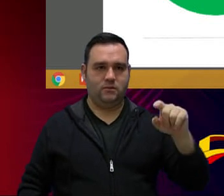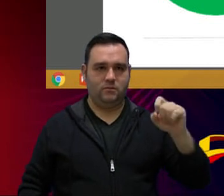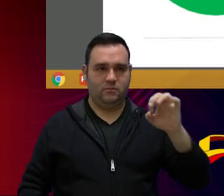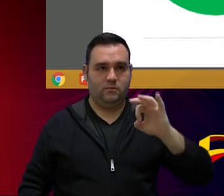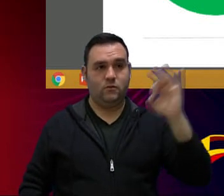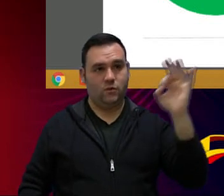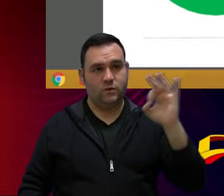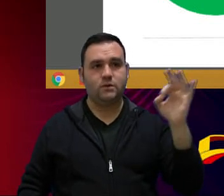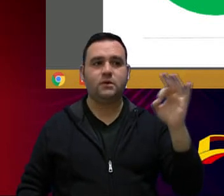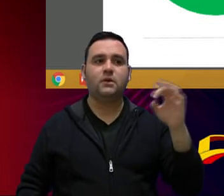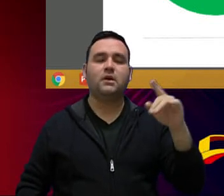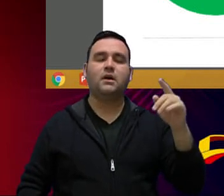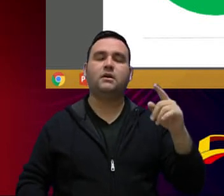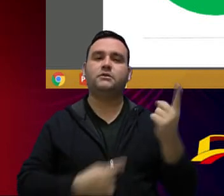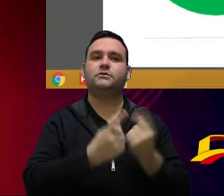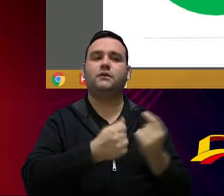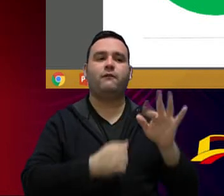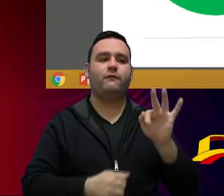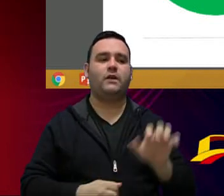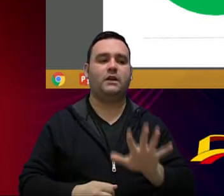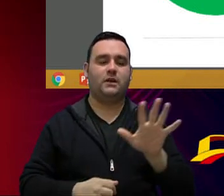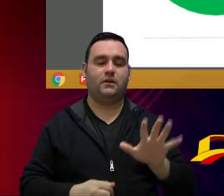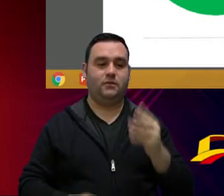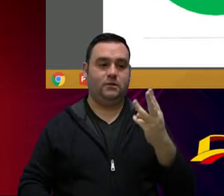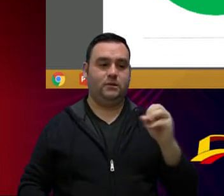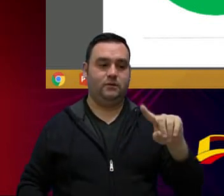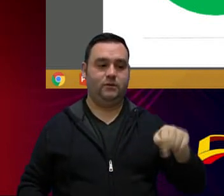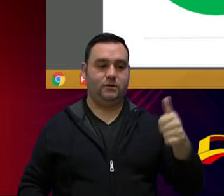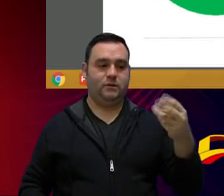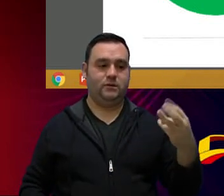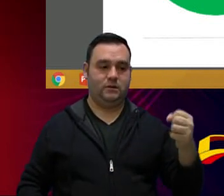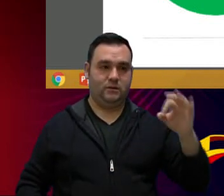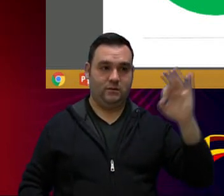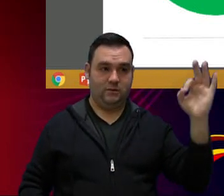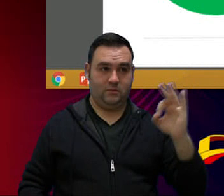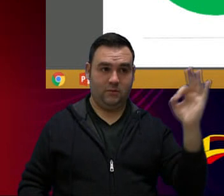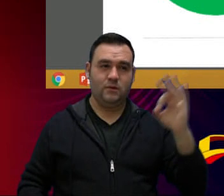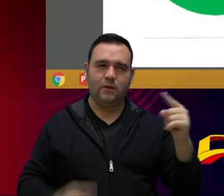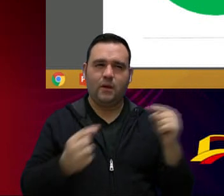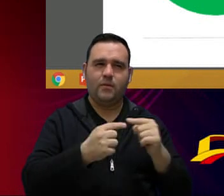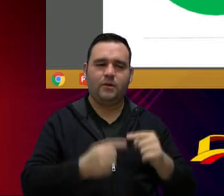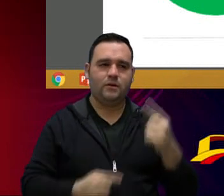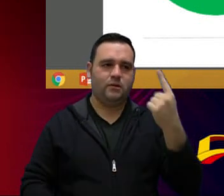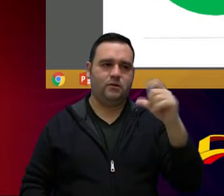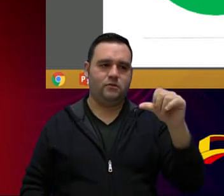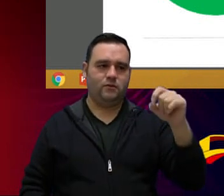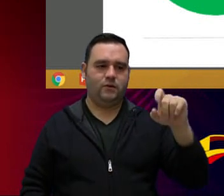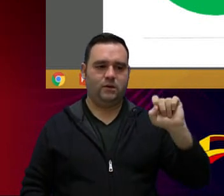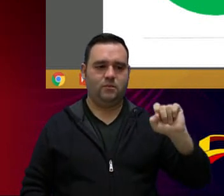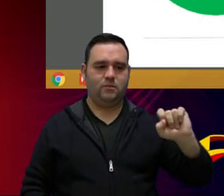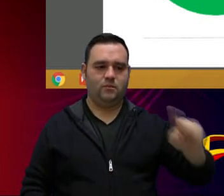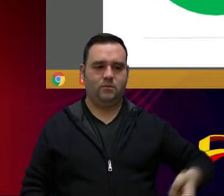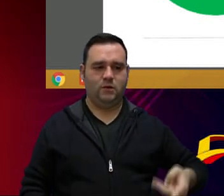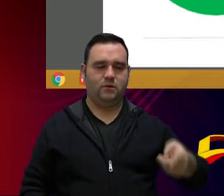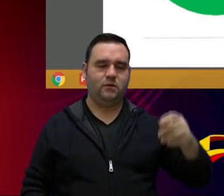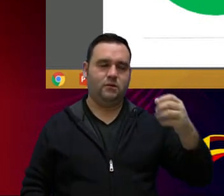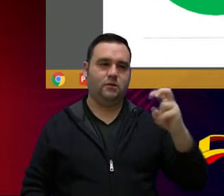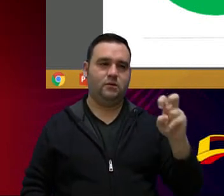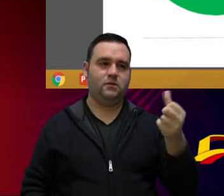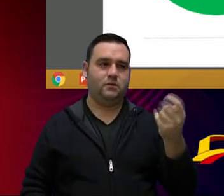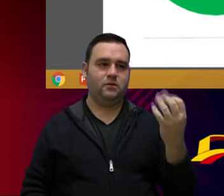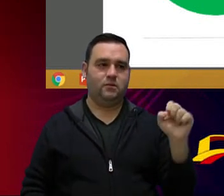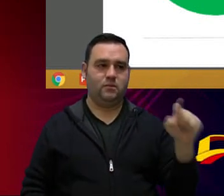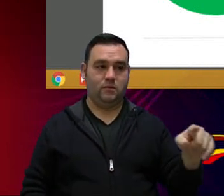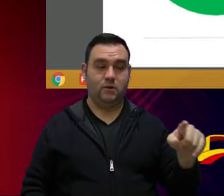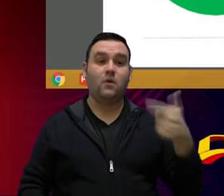por cento recursos federais 31,13 por cento equivalente a 190 milhões 564